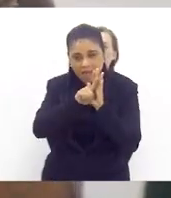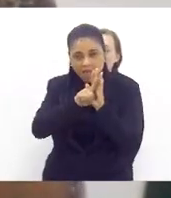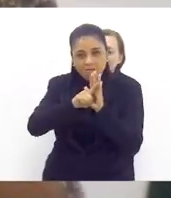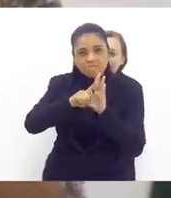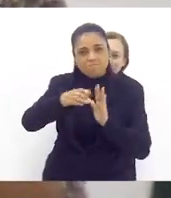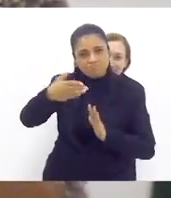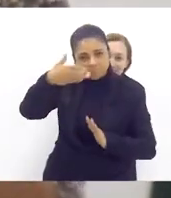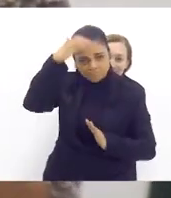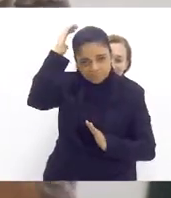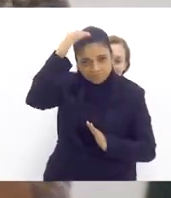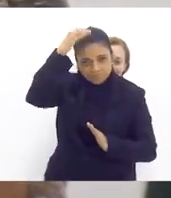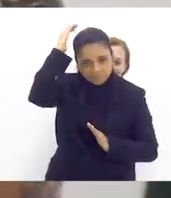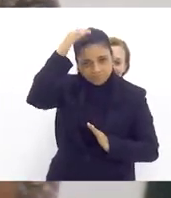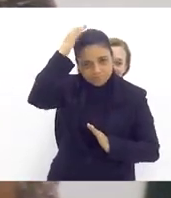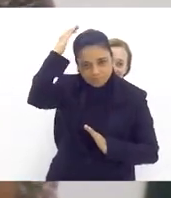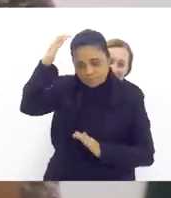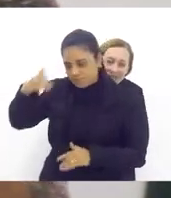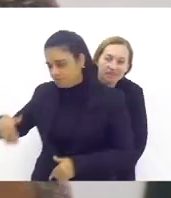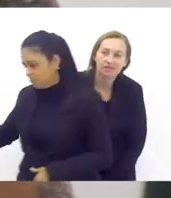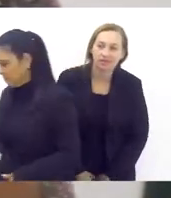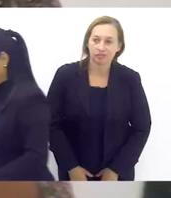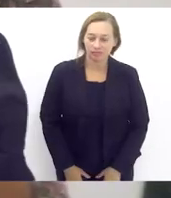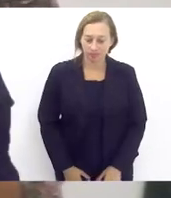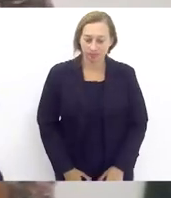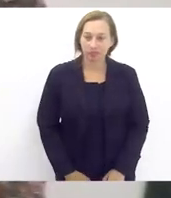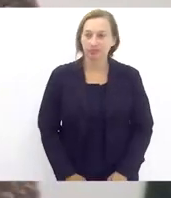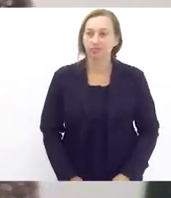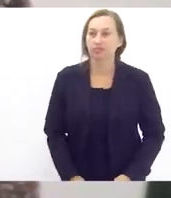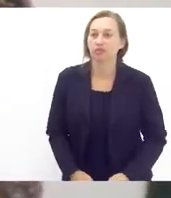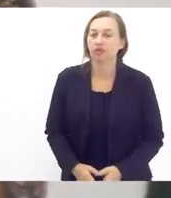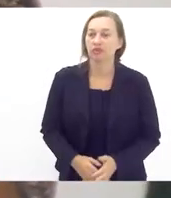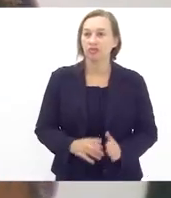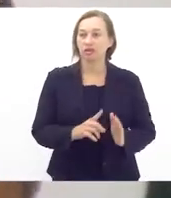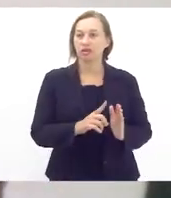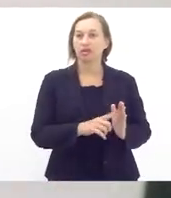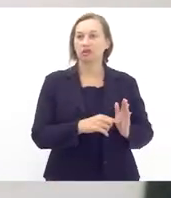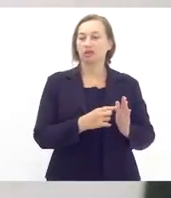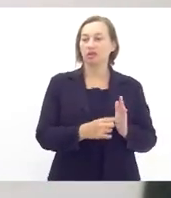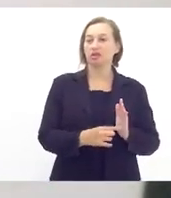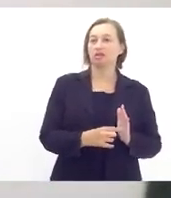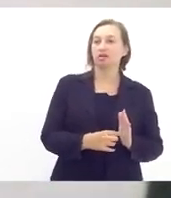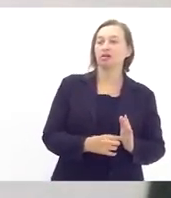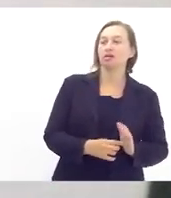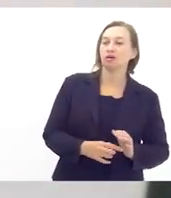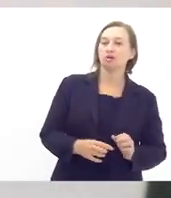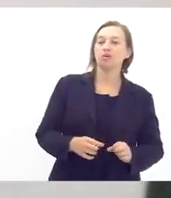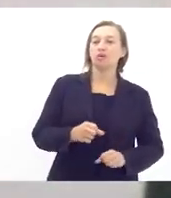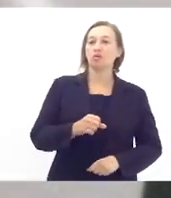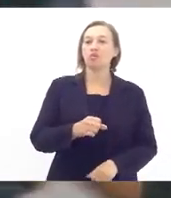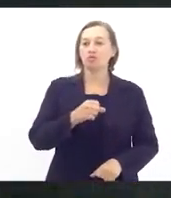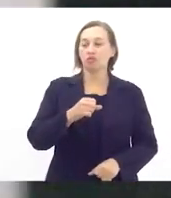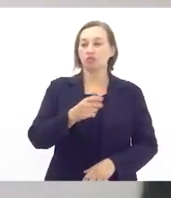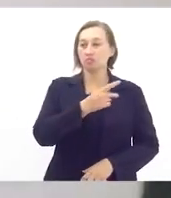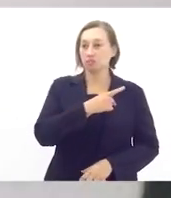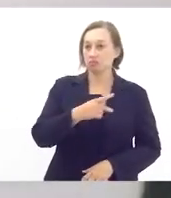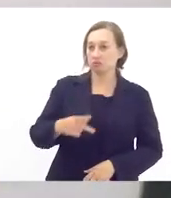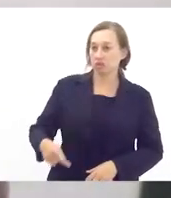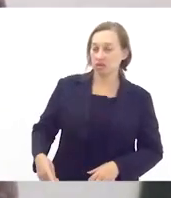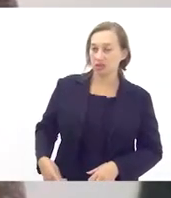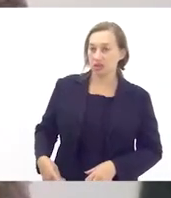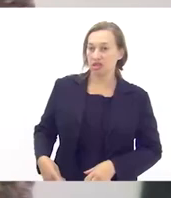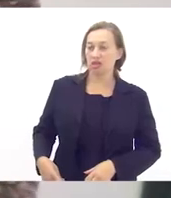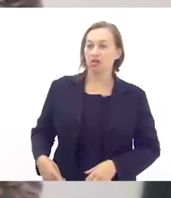Gustavo ela foi vetada pelo antigo presidente do Brasil e esse veto foi